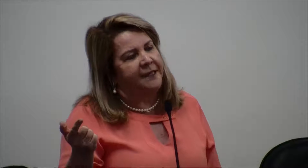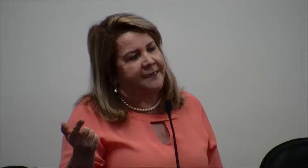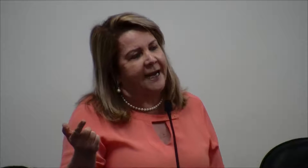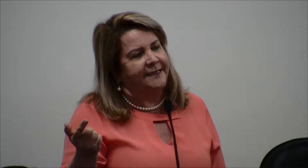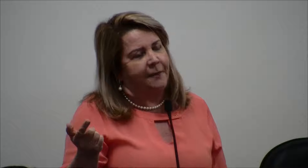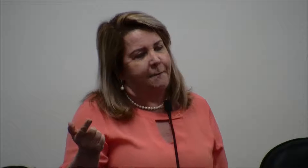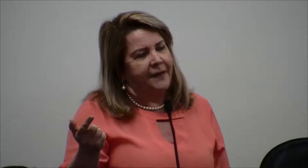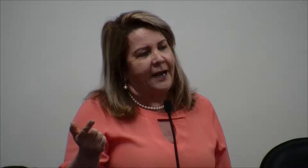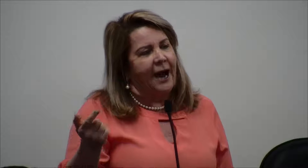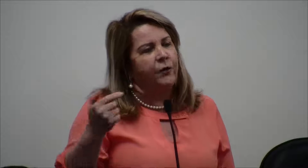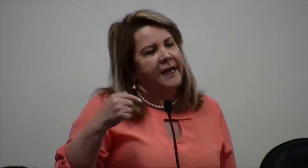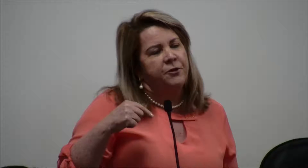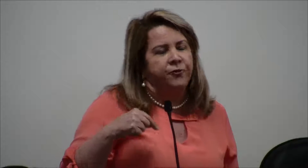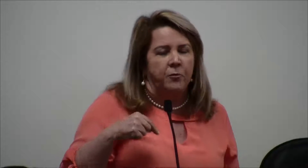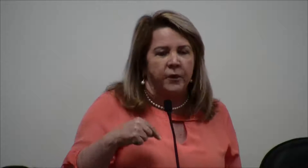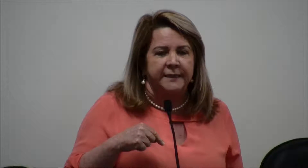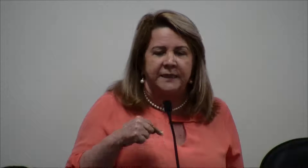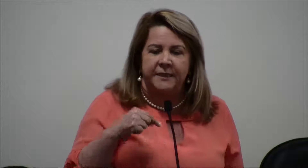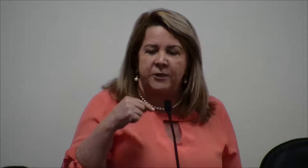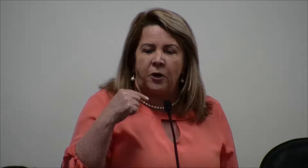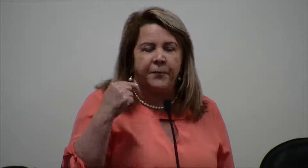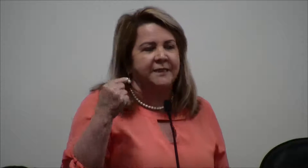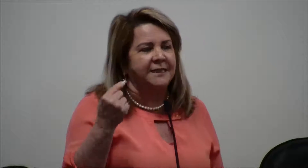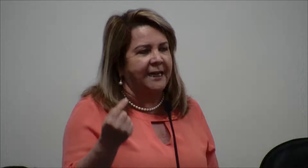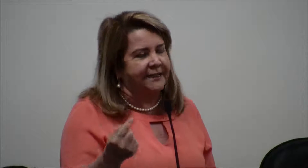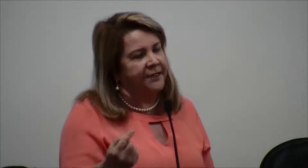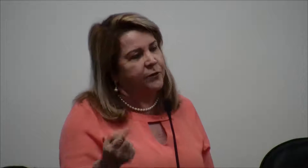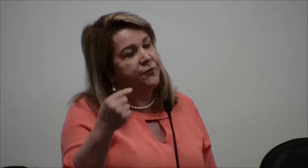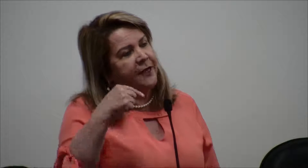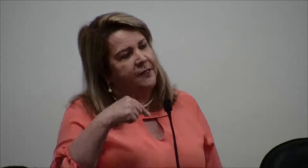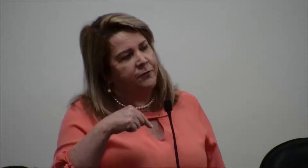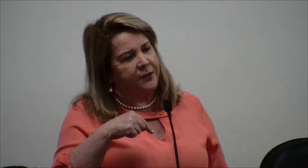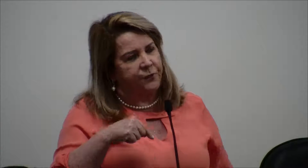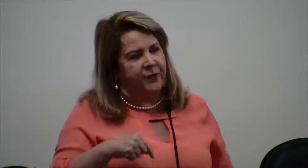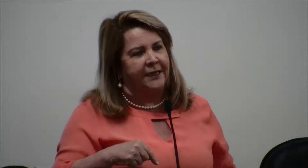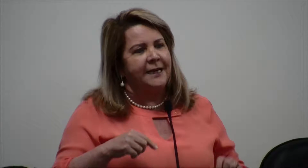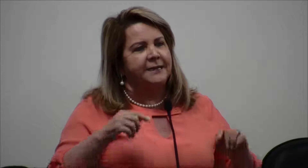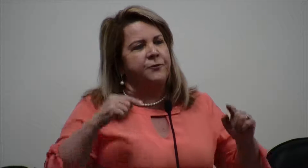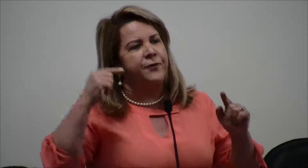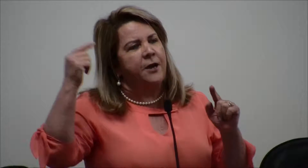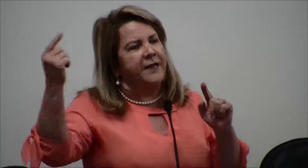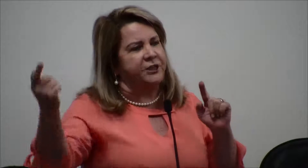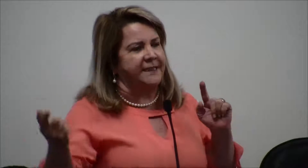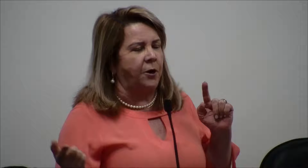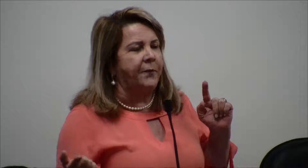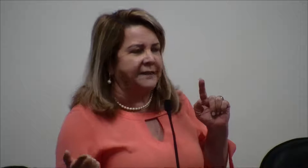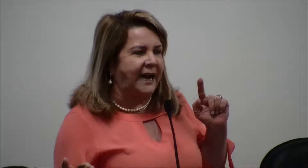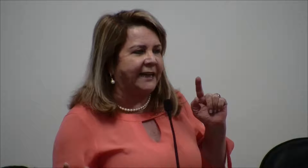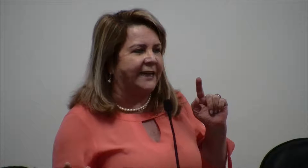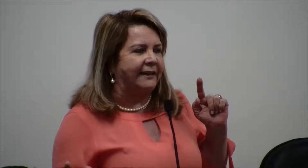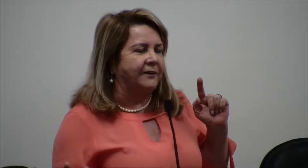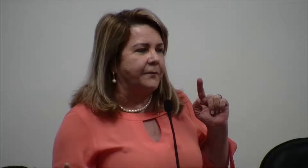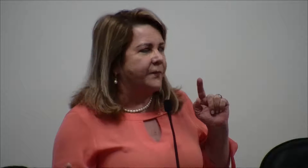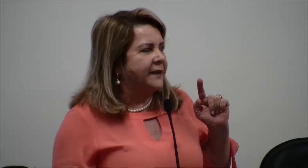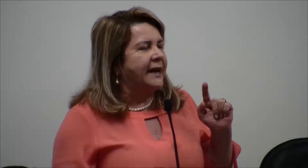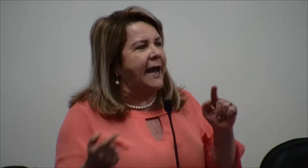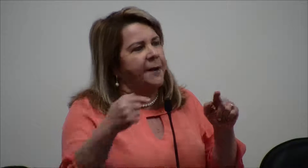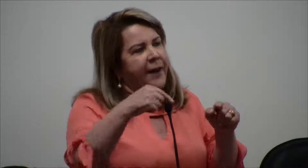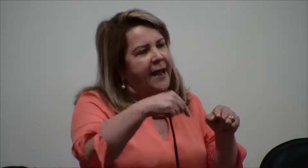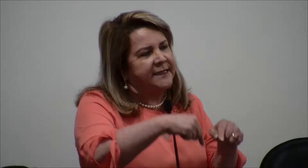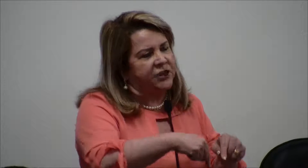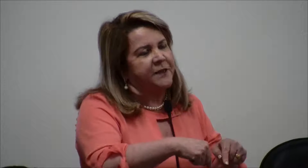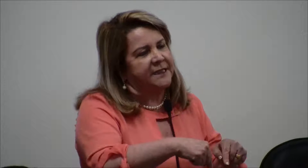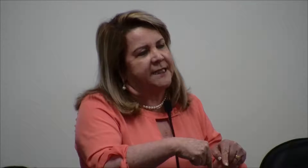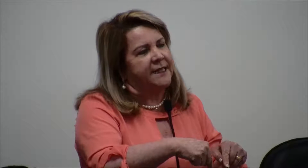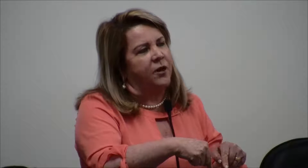gestão passada. Alguém me informou que sim, mas eu não pesquisei tanto. Enfim, se veio da gestão passada, era